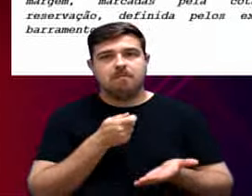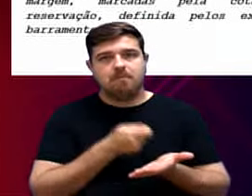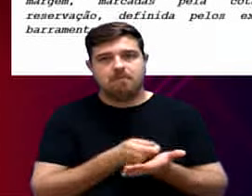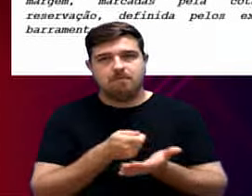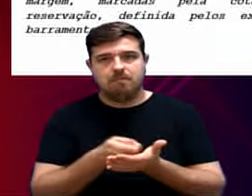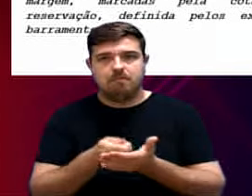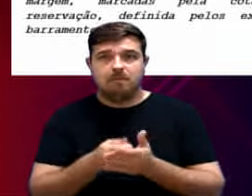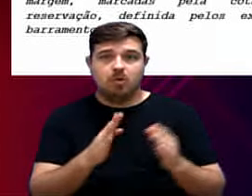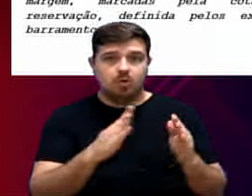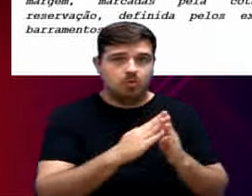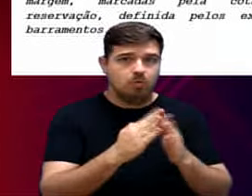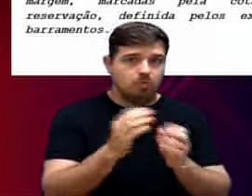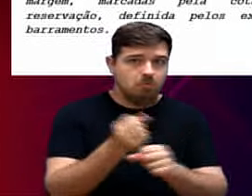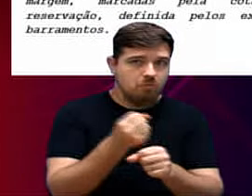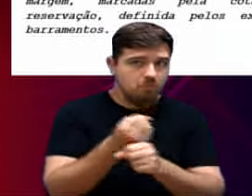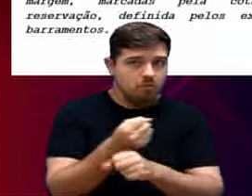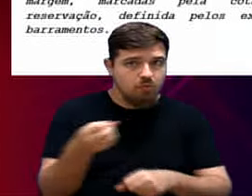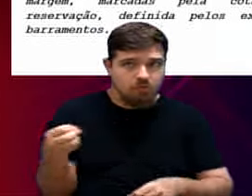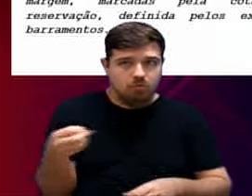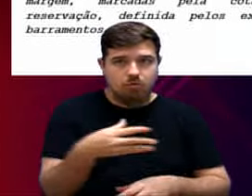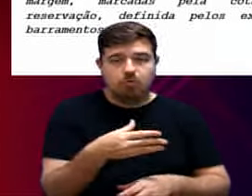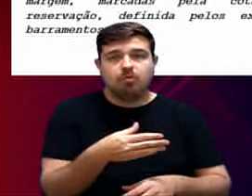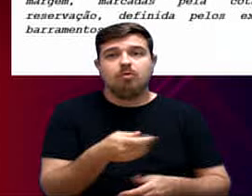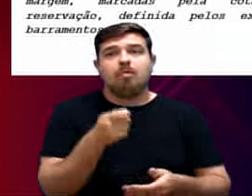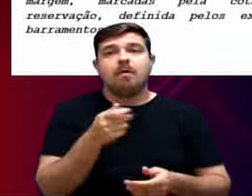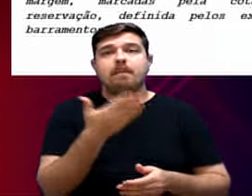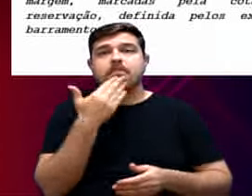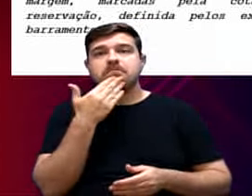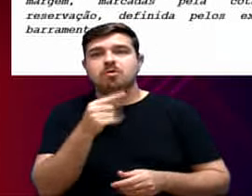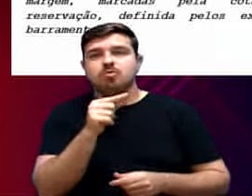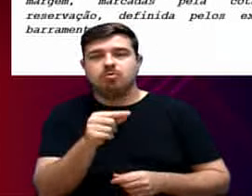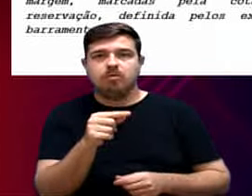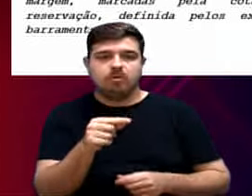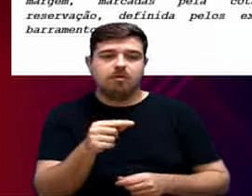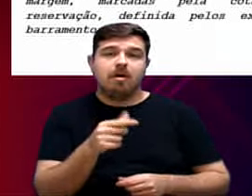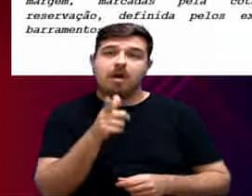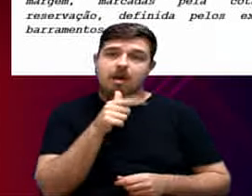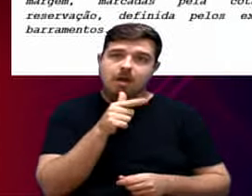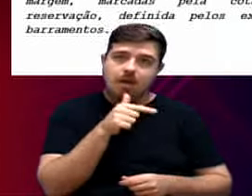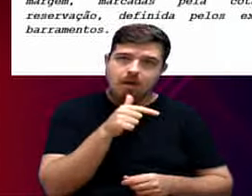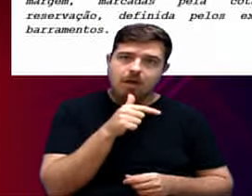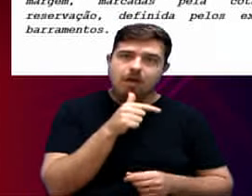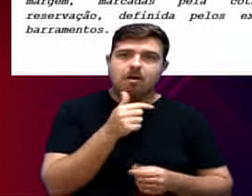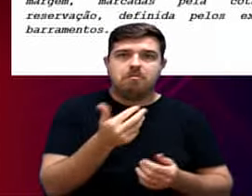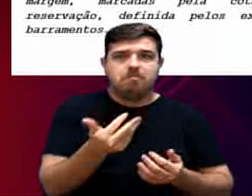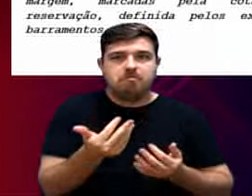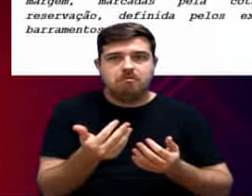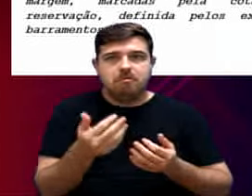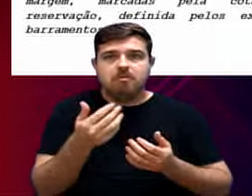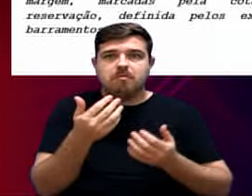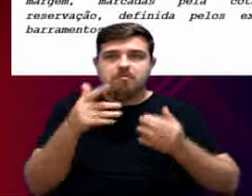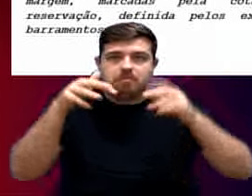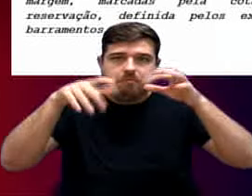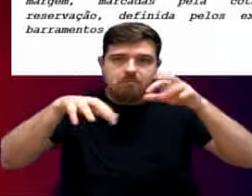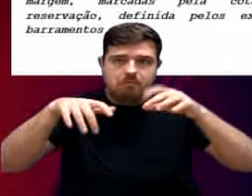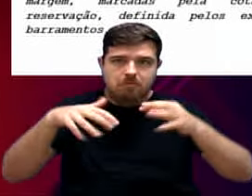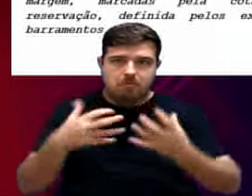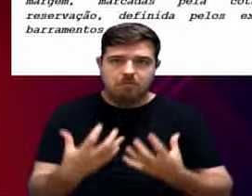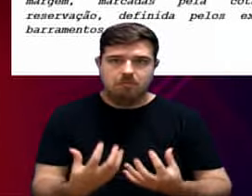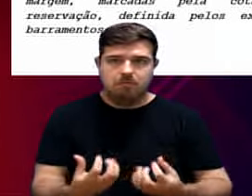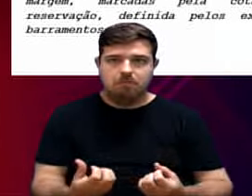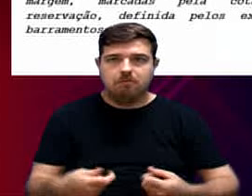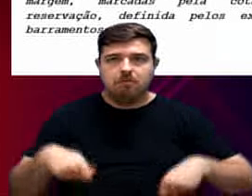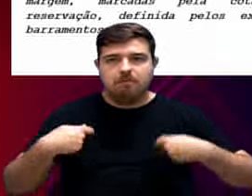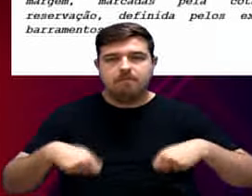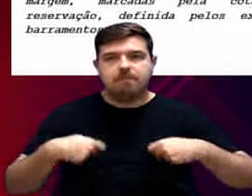novos empreeendimentos a implantação de mecanismos de infiltração sejam ele pisos drenantes jardins de chuva